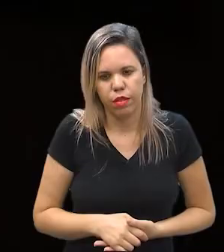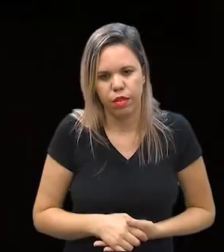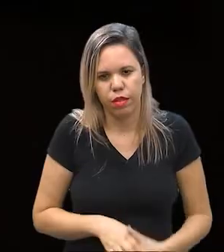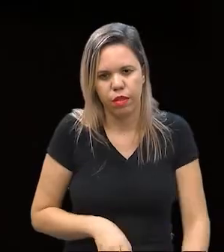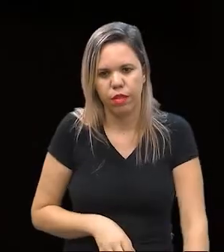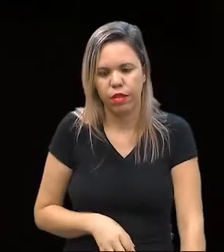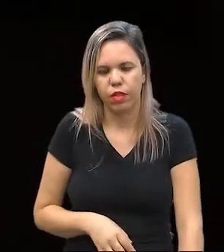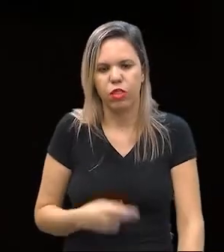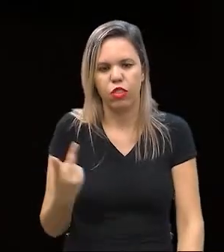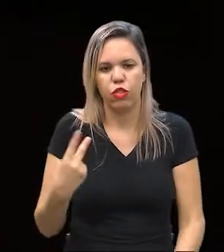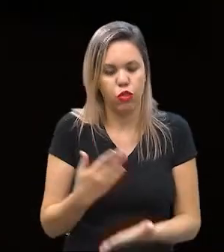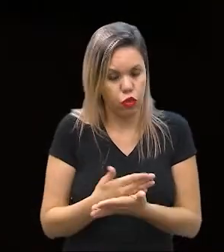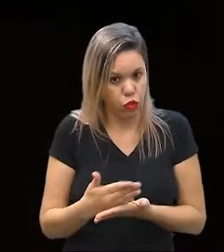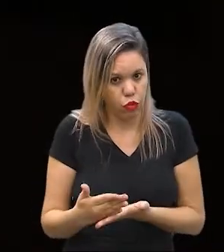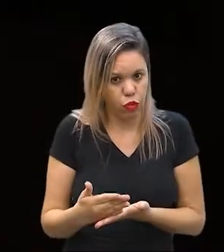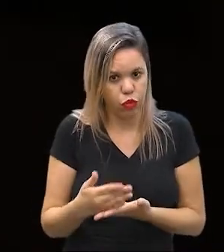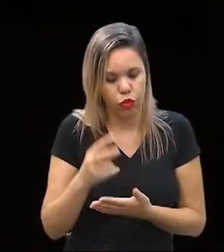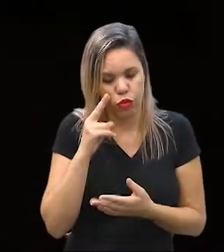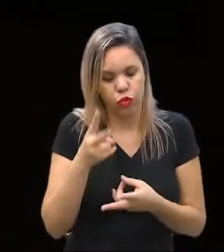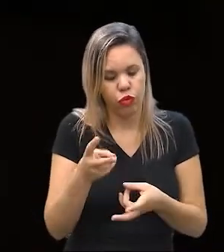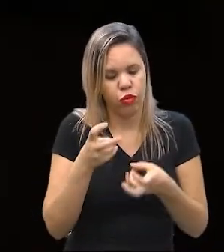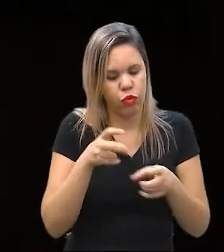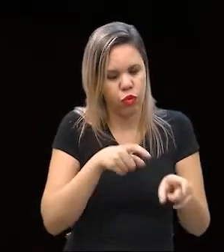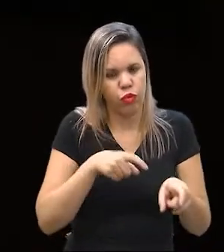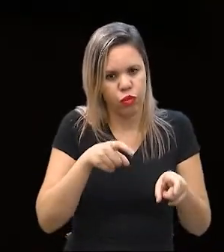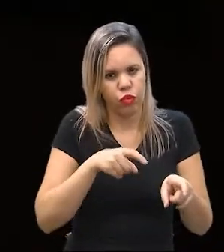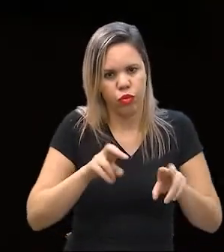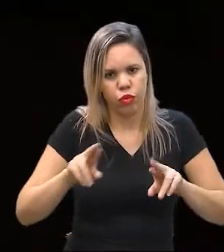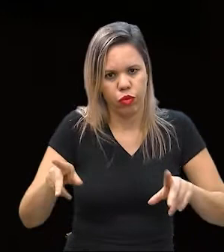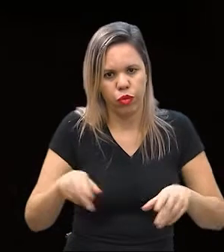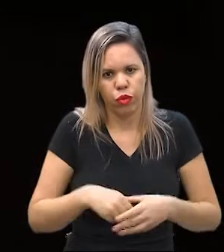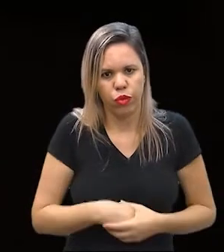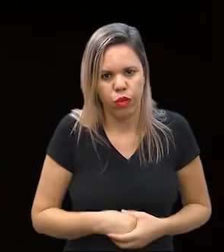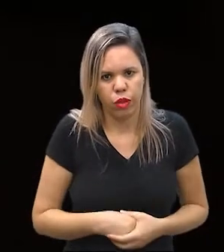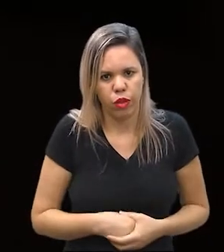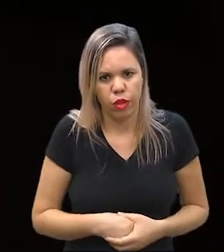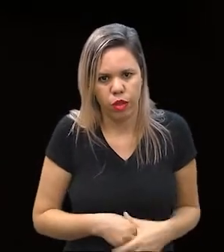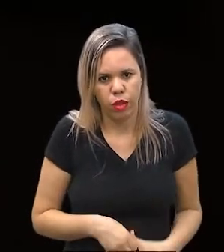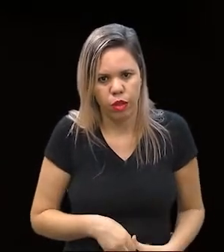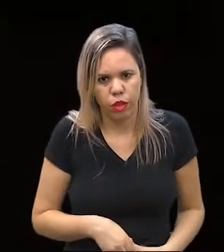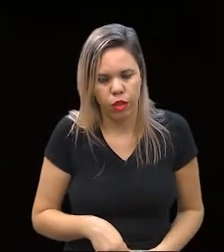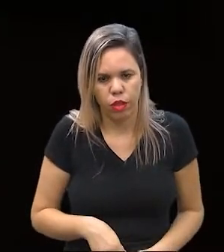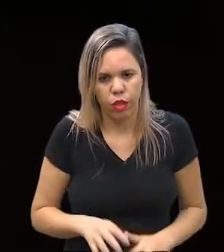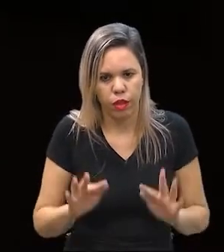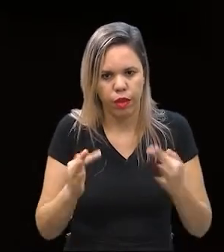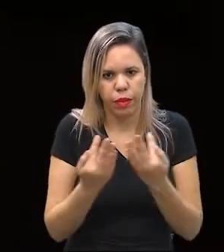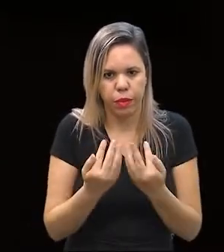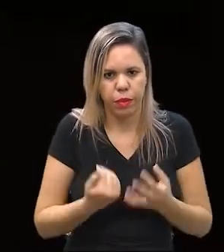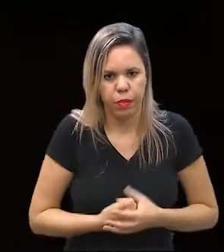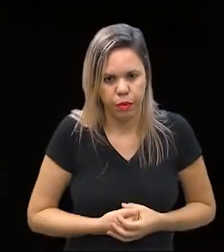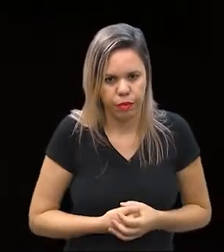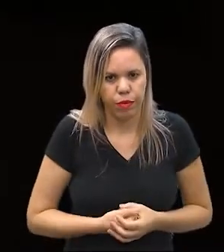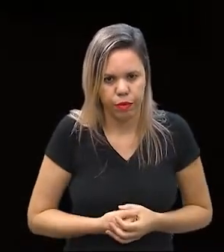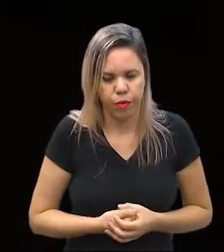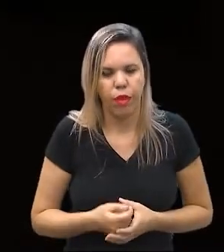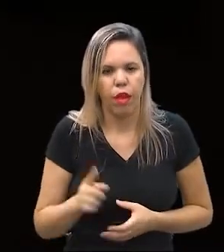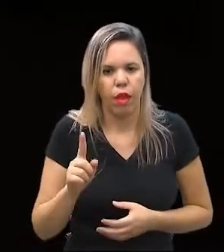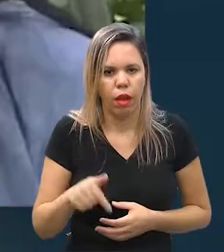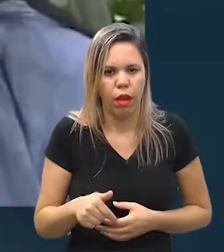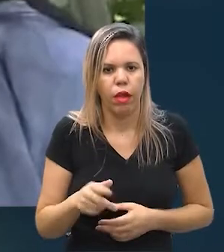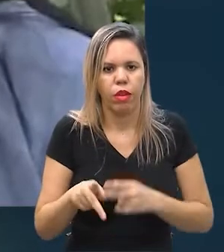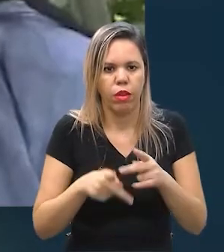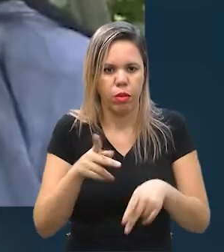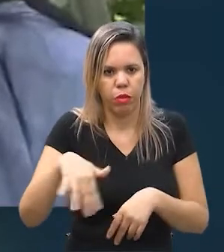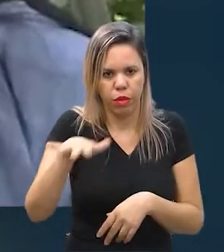A gente começou a olhar a agricultura de uma forma muito diferente. A agricultura familiar, ela é uma agricultura em que